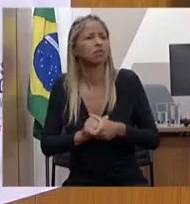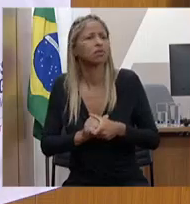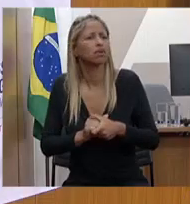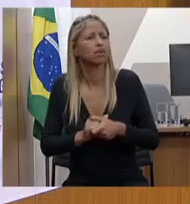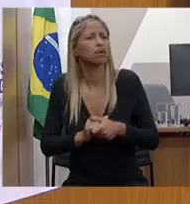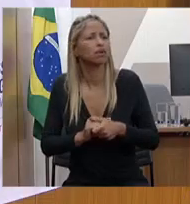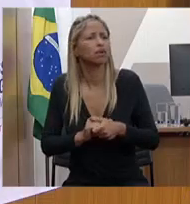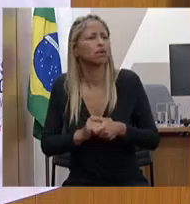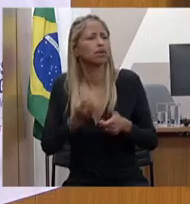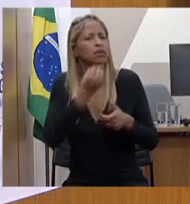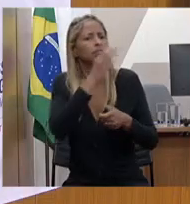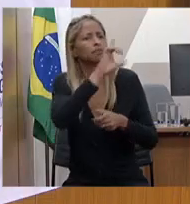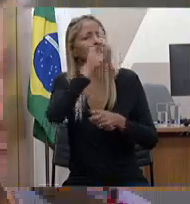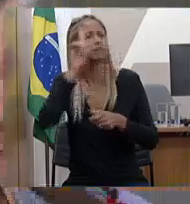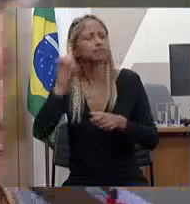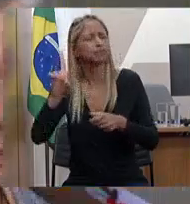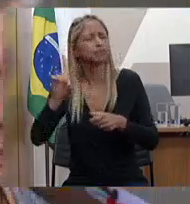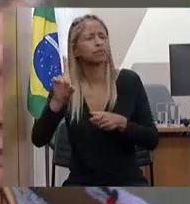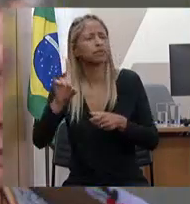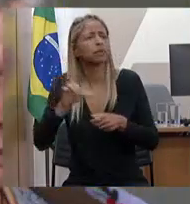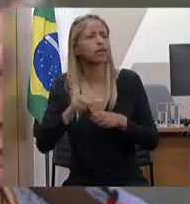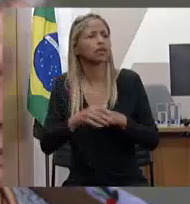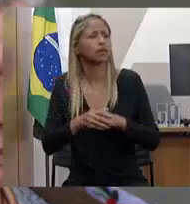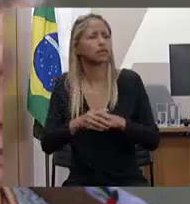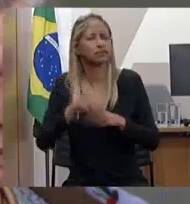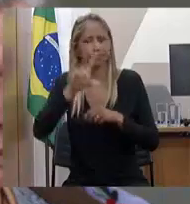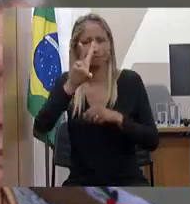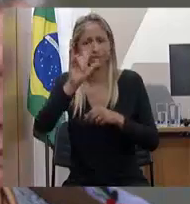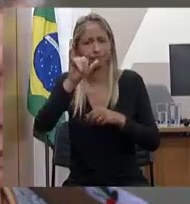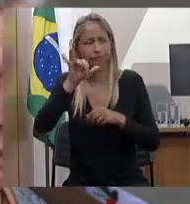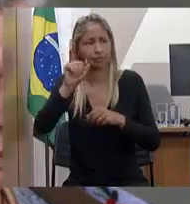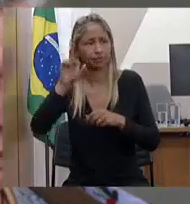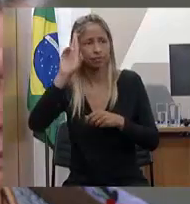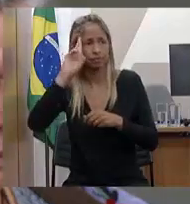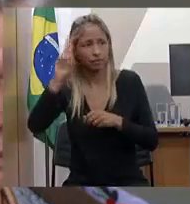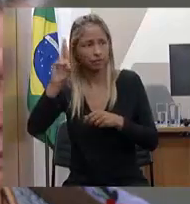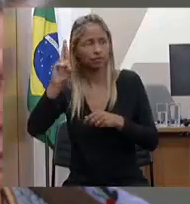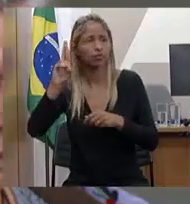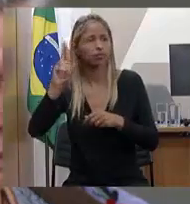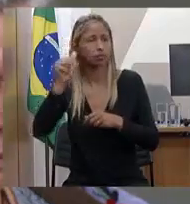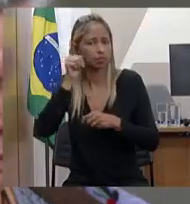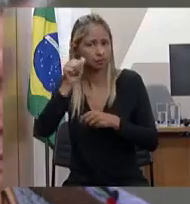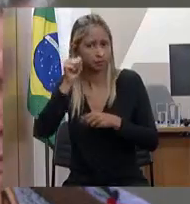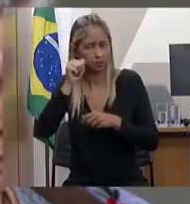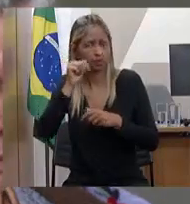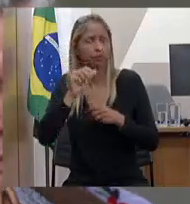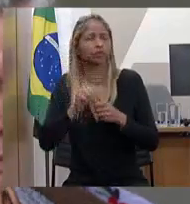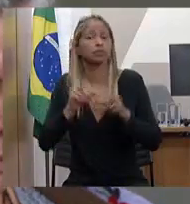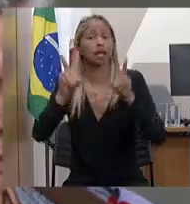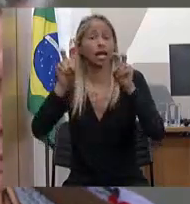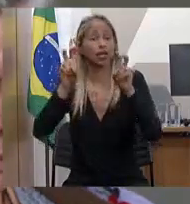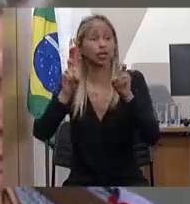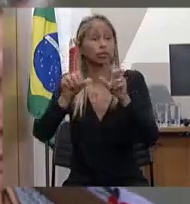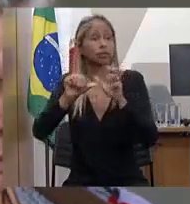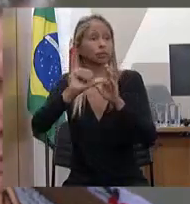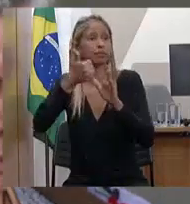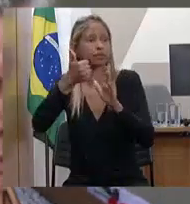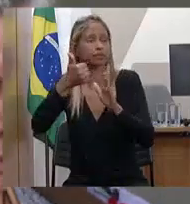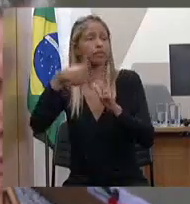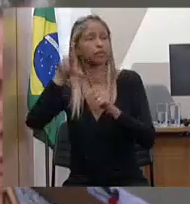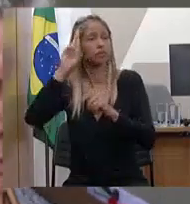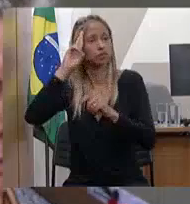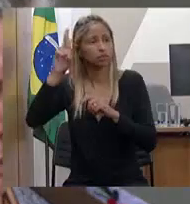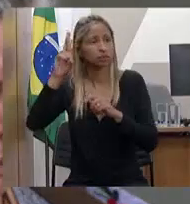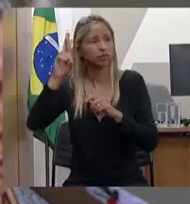Bom dia meu nome é Vânia eu sou diretora do assunto da mulher no sindpol e a primeira vez que eu estou como